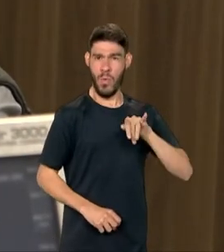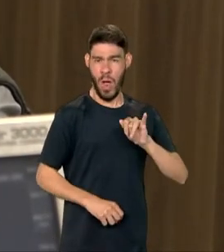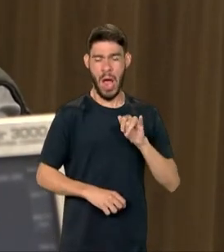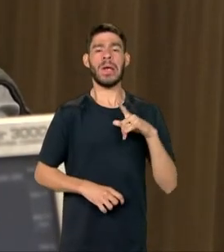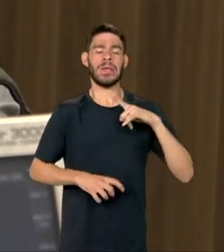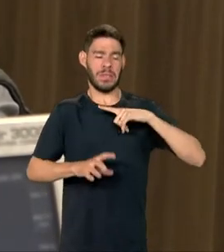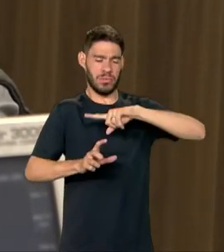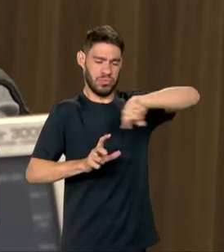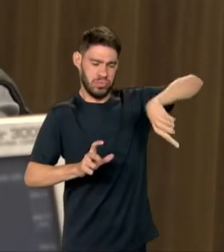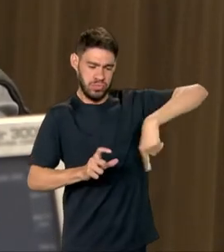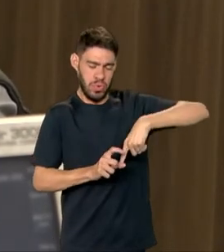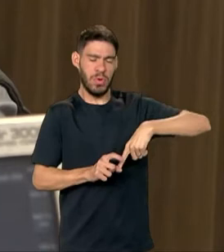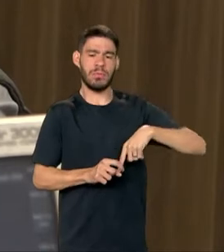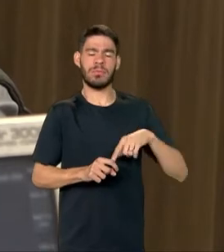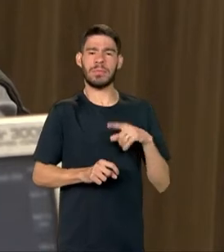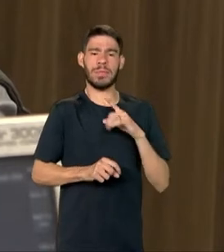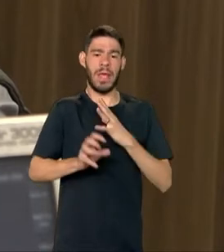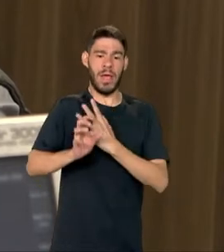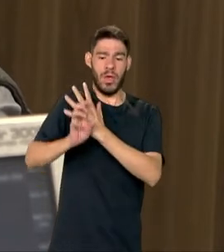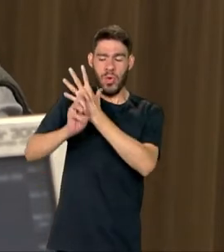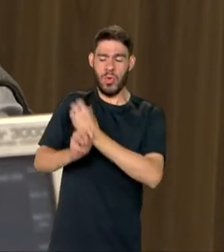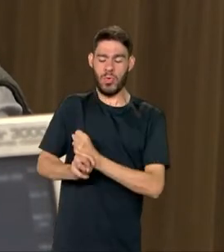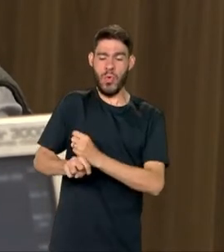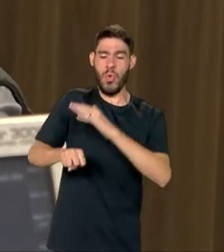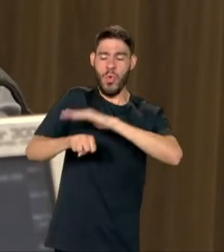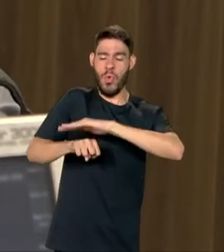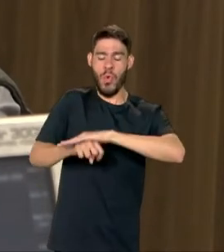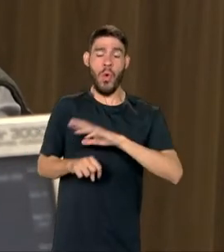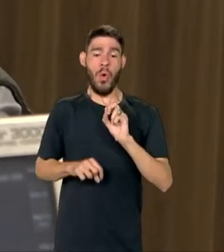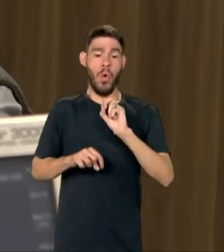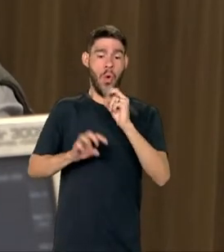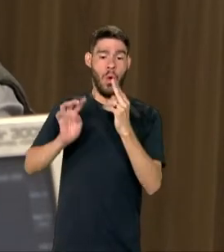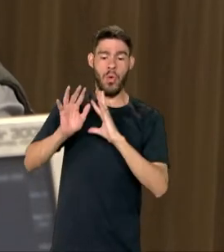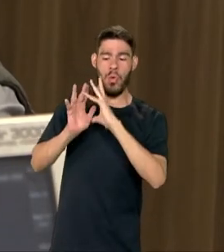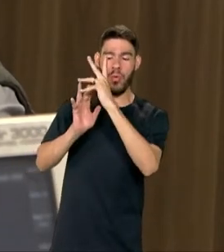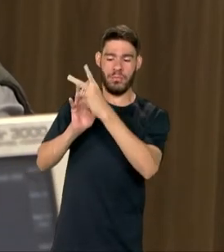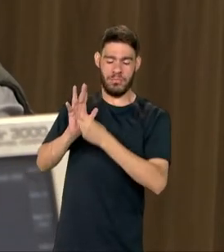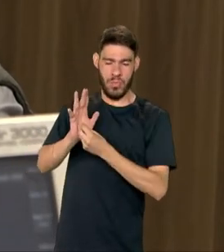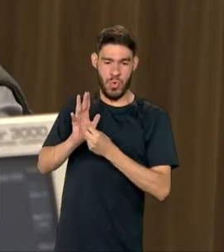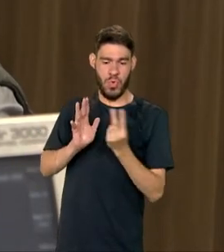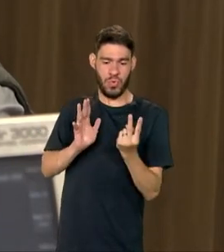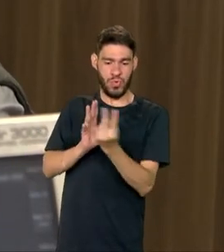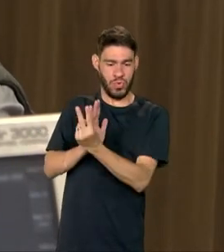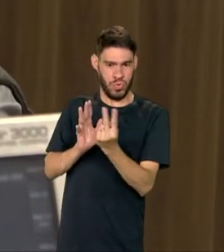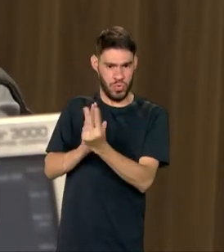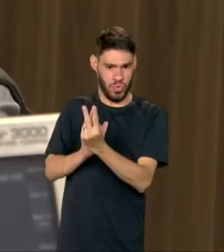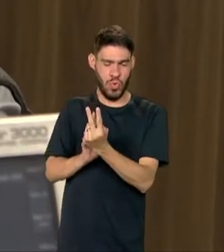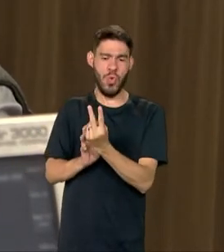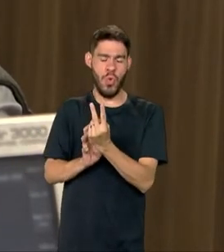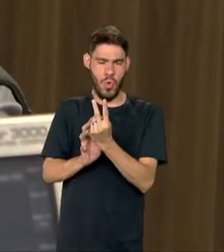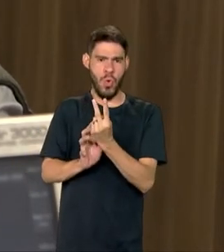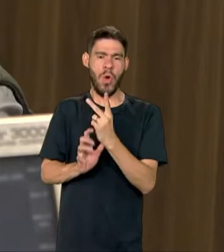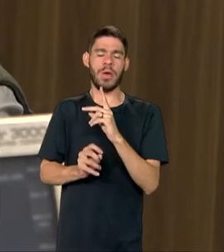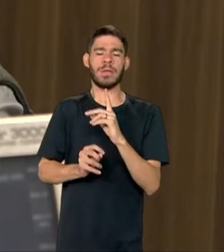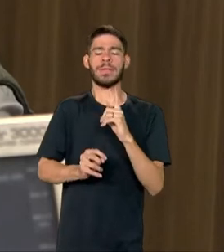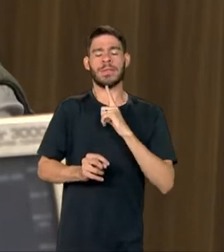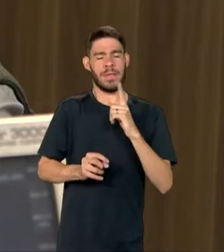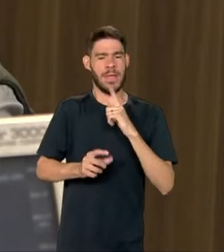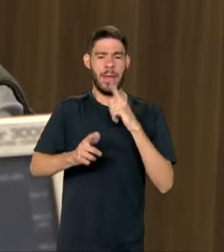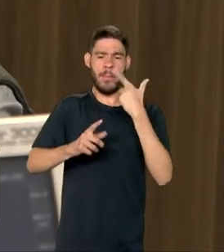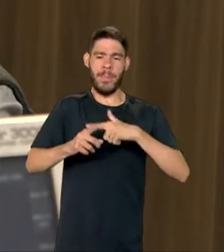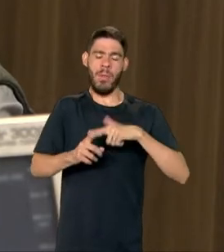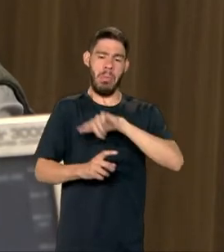bacia, estão ou no bioma Cerrado ou no bioma da Amazônia. E essas duas regiões, Cerrado e Amazônia, vêm